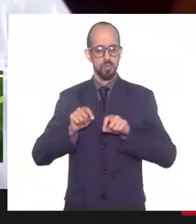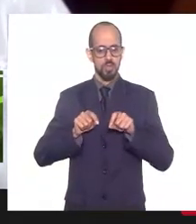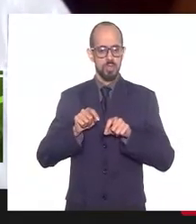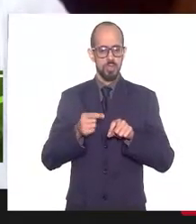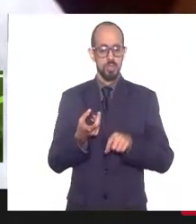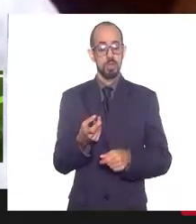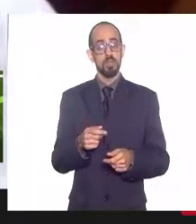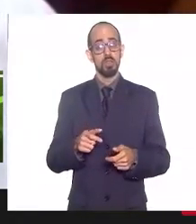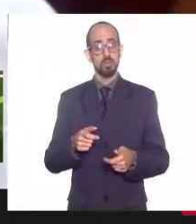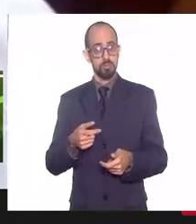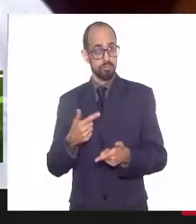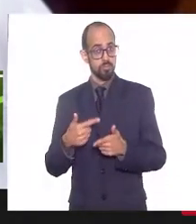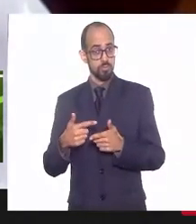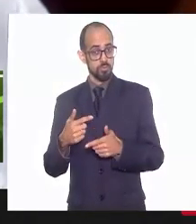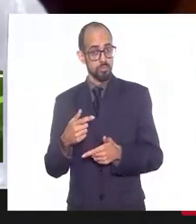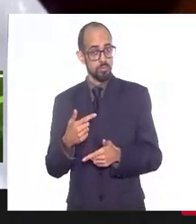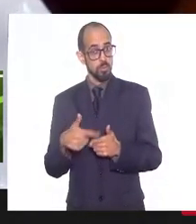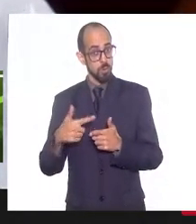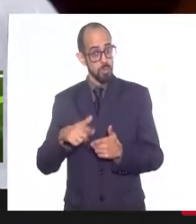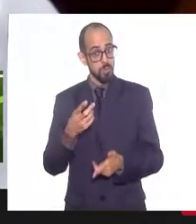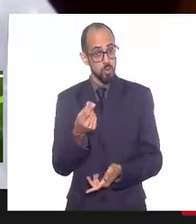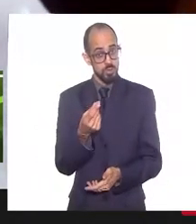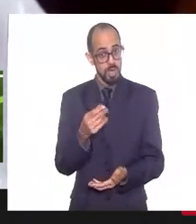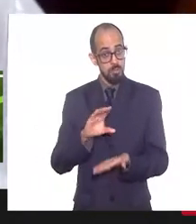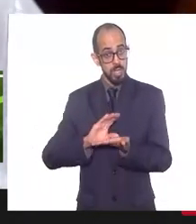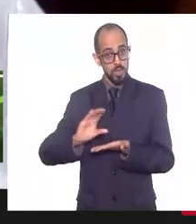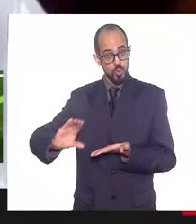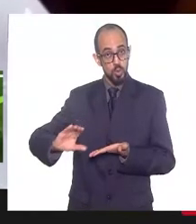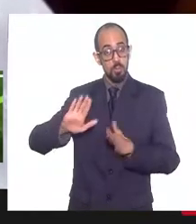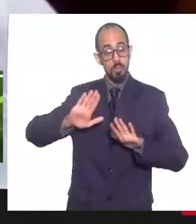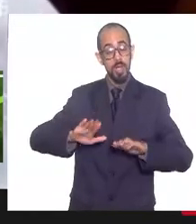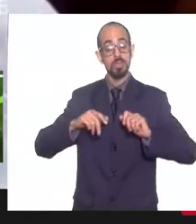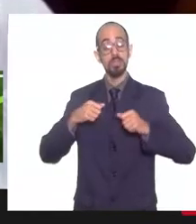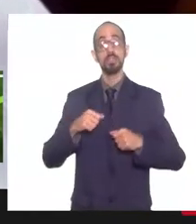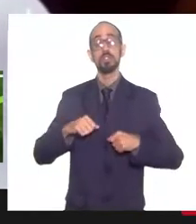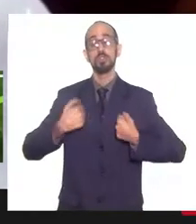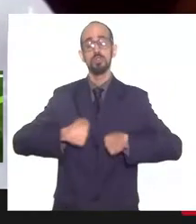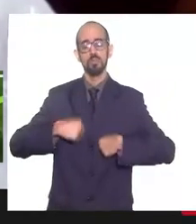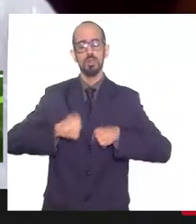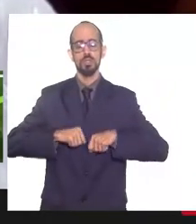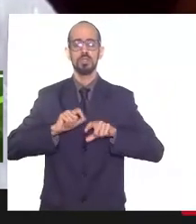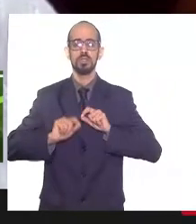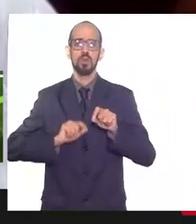da questão do orçamento, mas é necessário que a gente